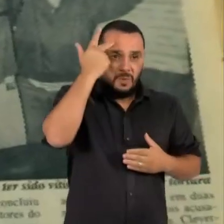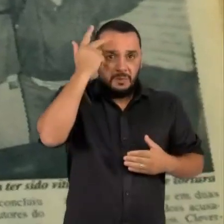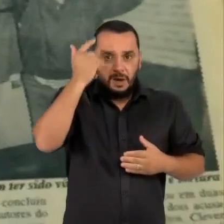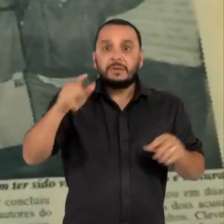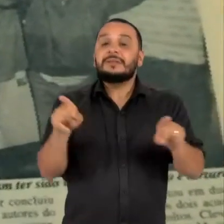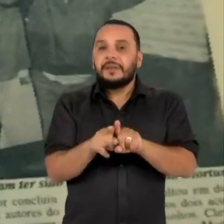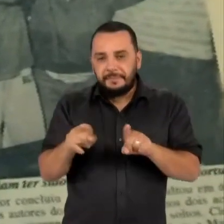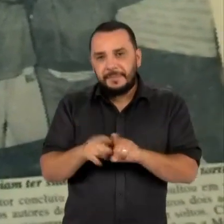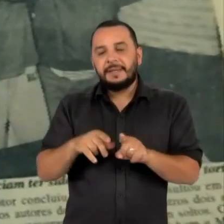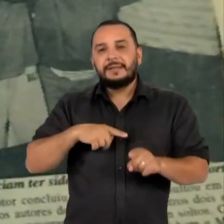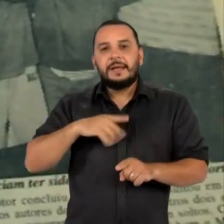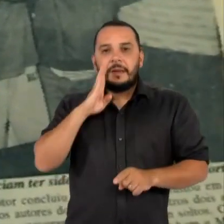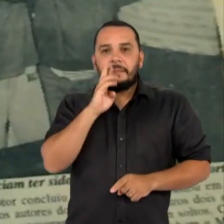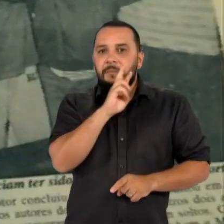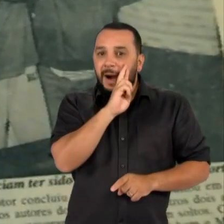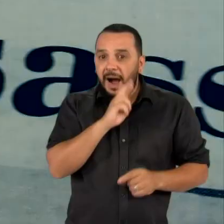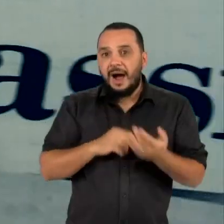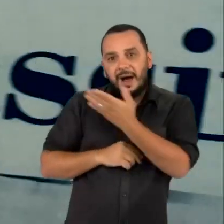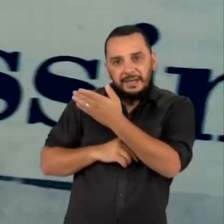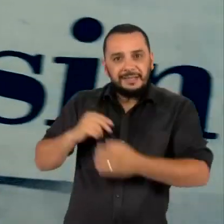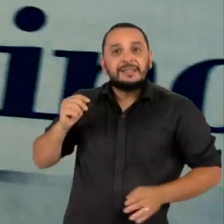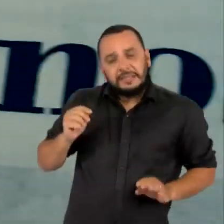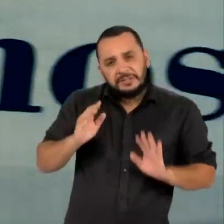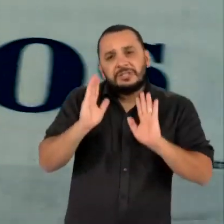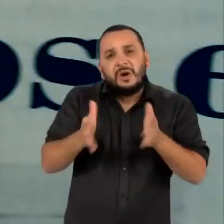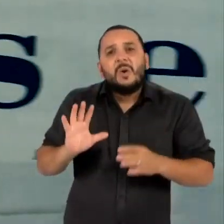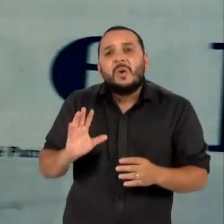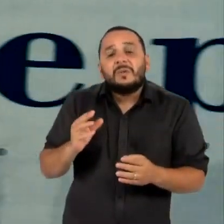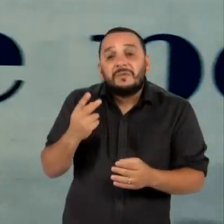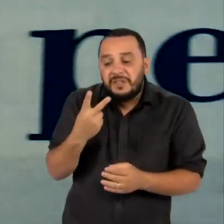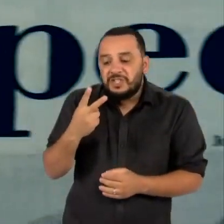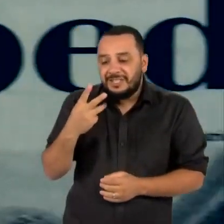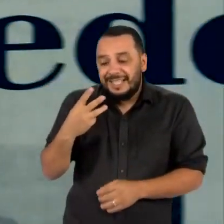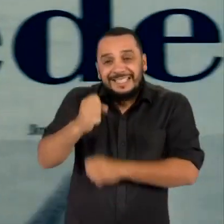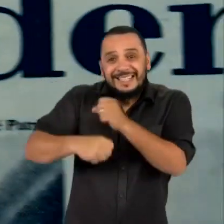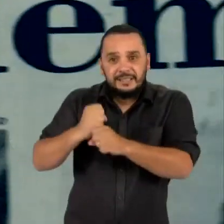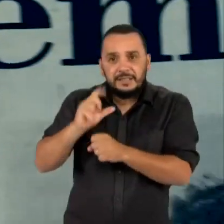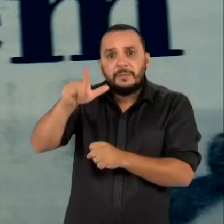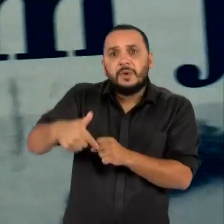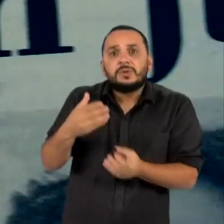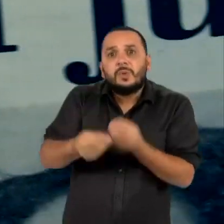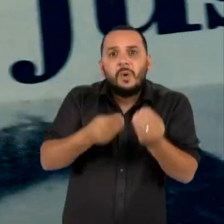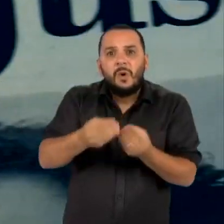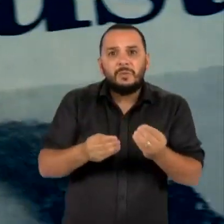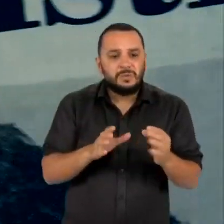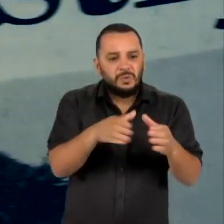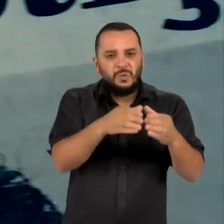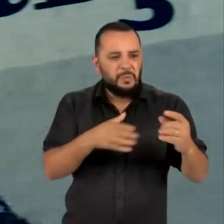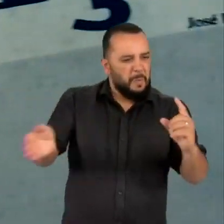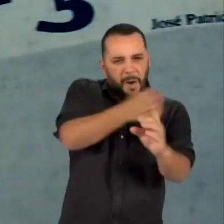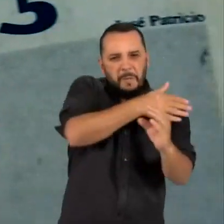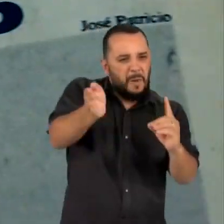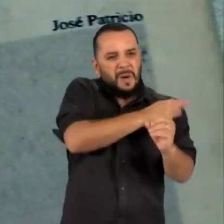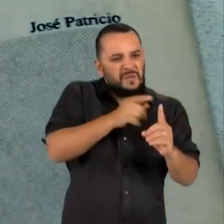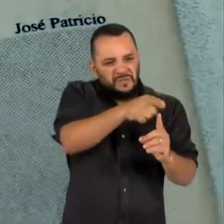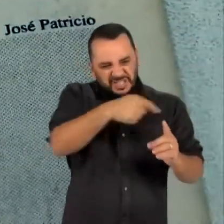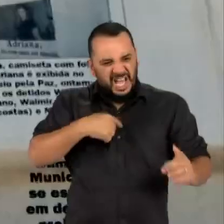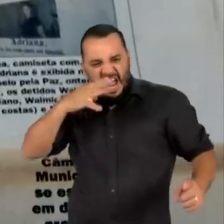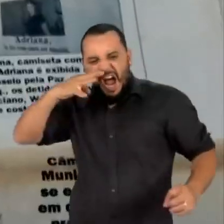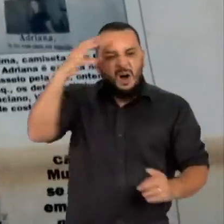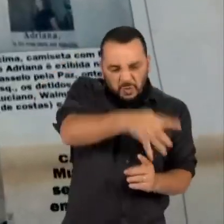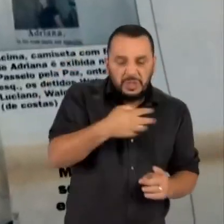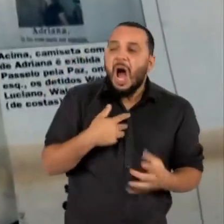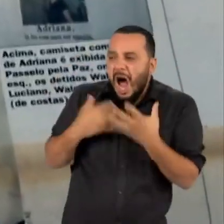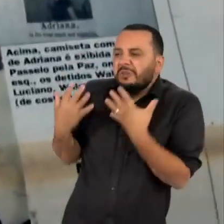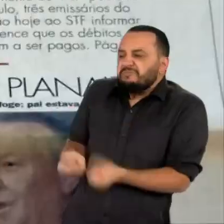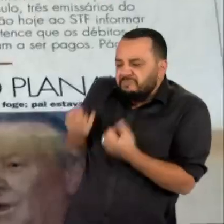caso do bar budega 23 anos depois como estão os homens que foram torturados para assumir o assalto no bar em moema bairro de classe média alta